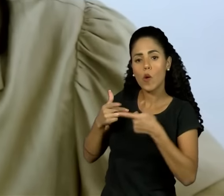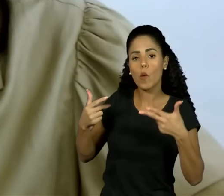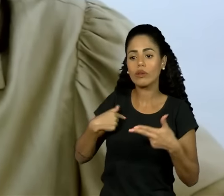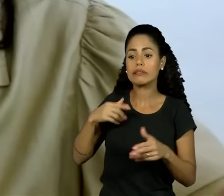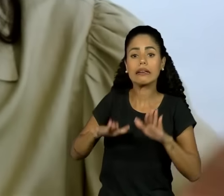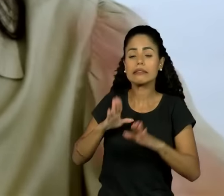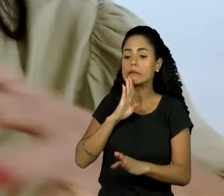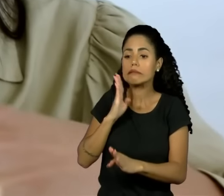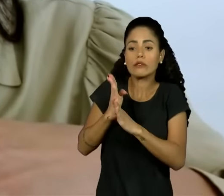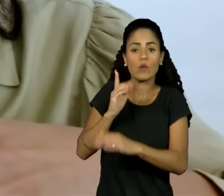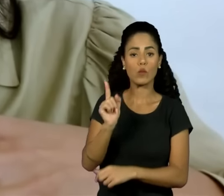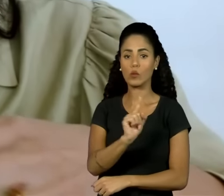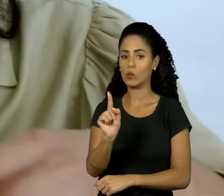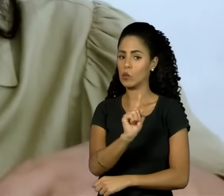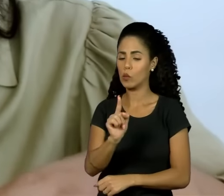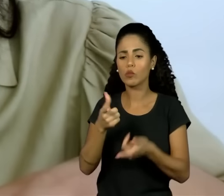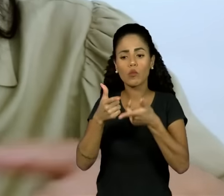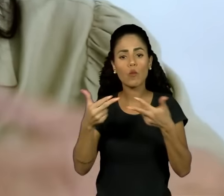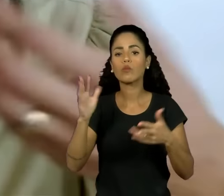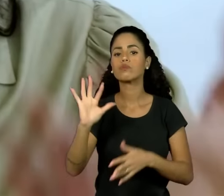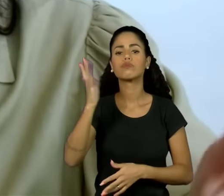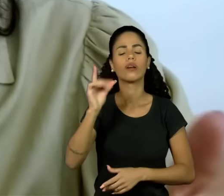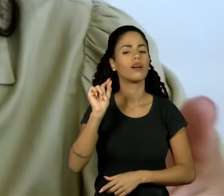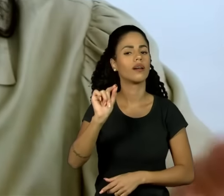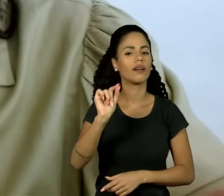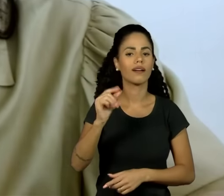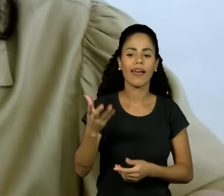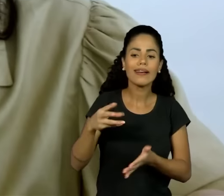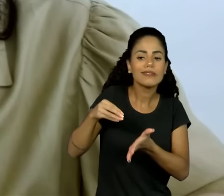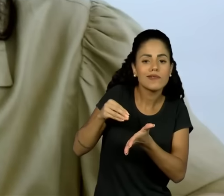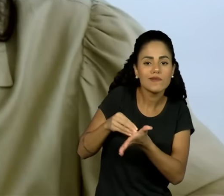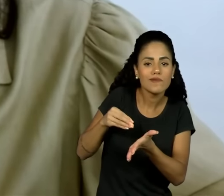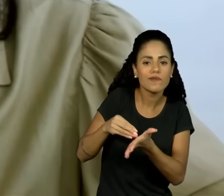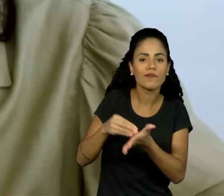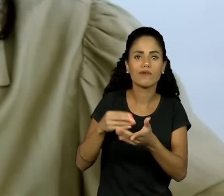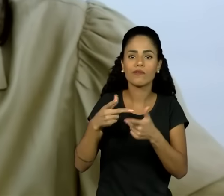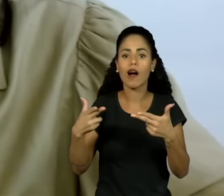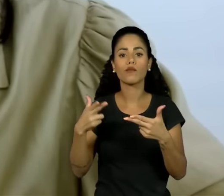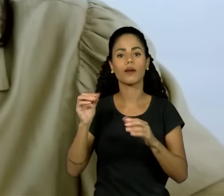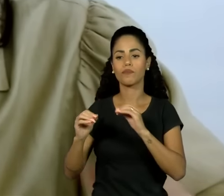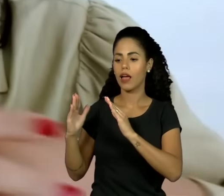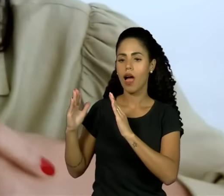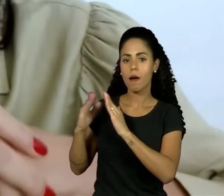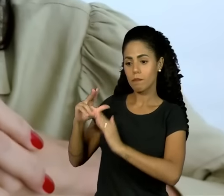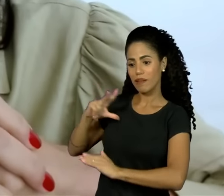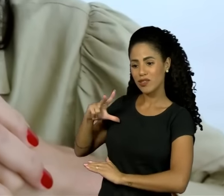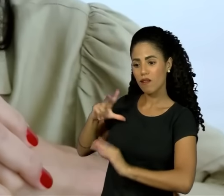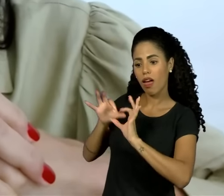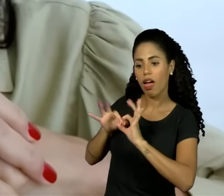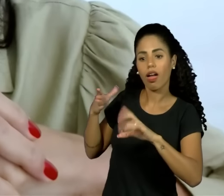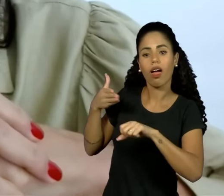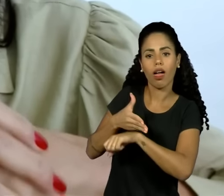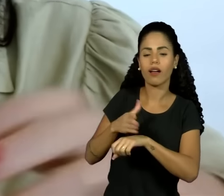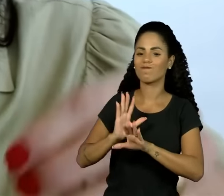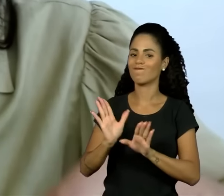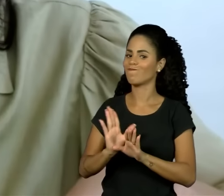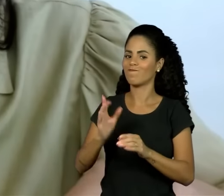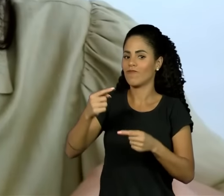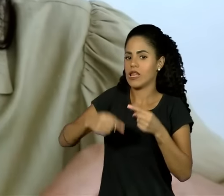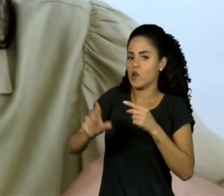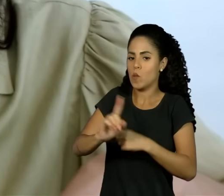encontrou o sítio, ou por questões relacionadas à falta de autorização dos próprios proprietários. Tá? Então,